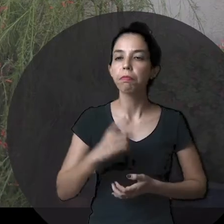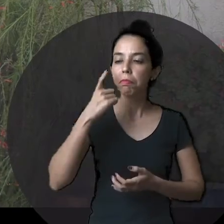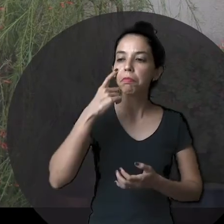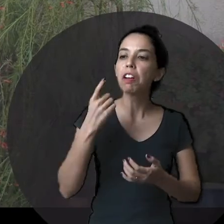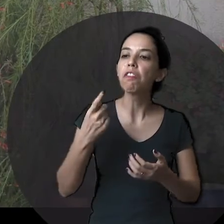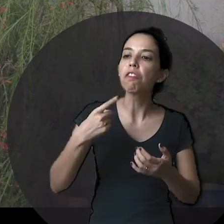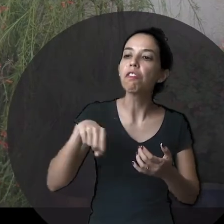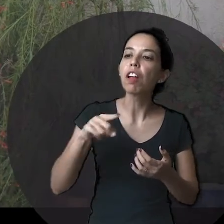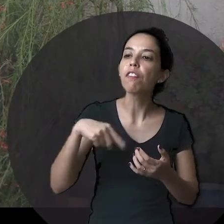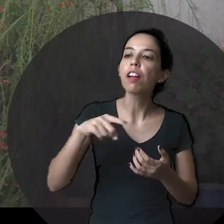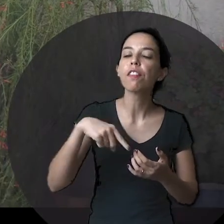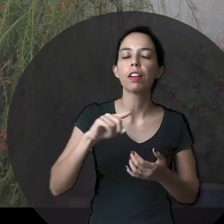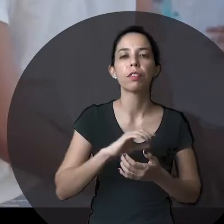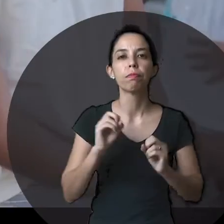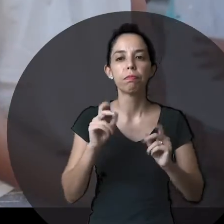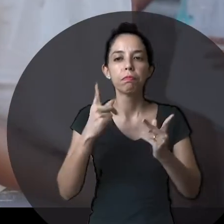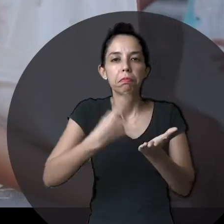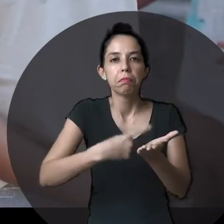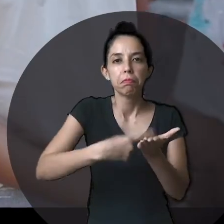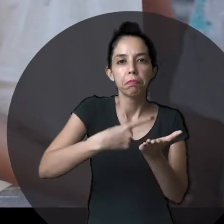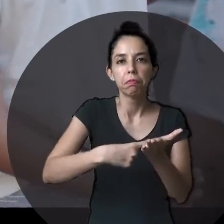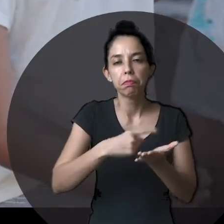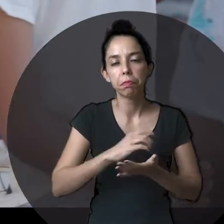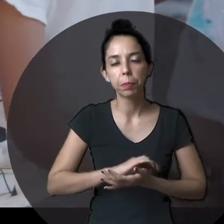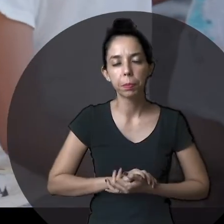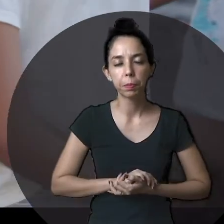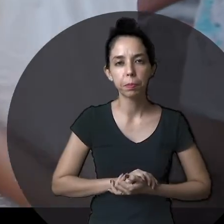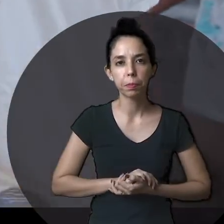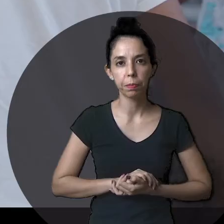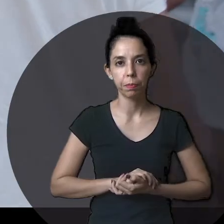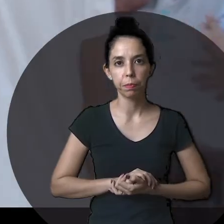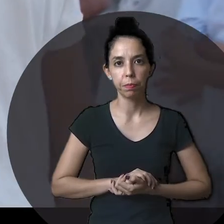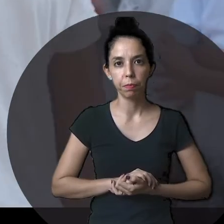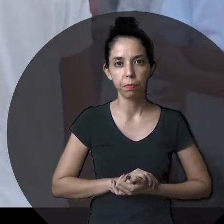Vou descontar, viu? Deixa eu só pegar a minha. Vai lá. Ipa. Pá.